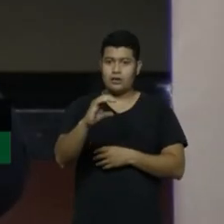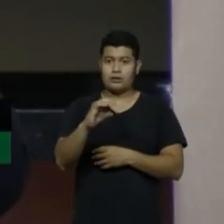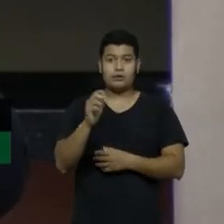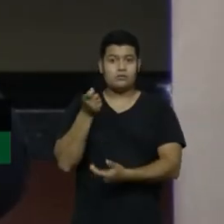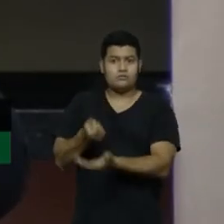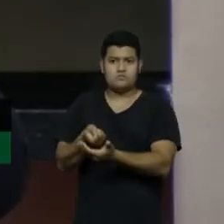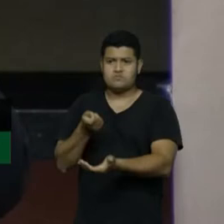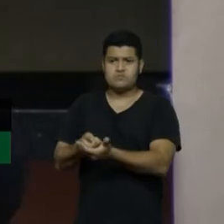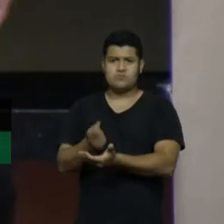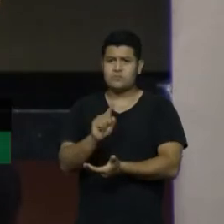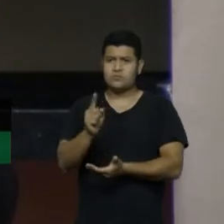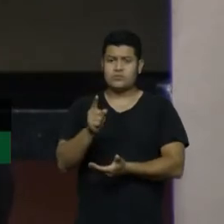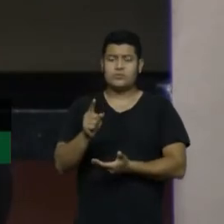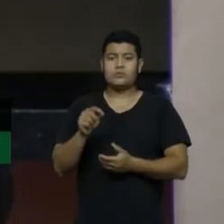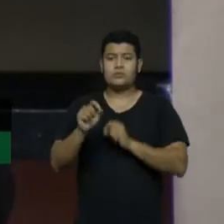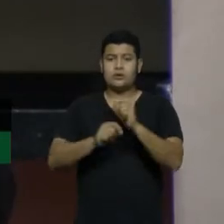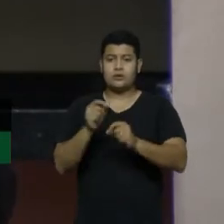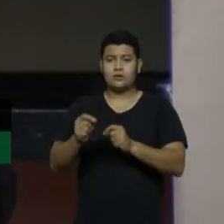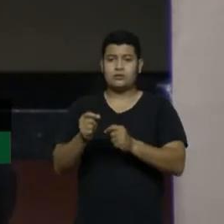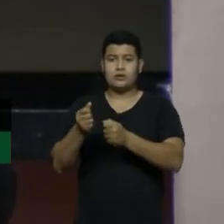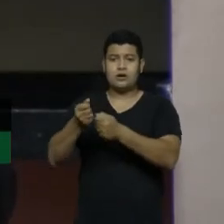Perfeito. Concordo.